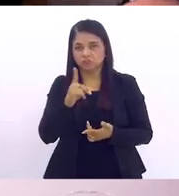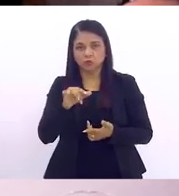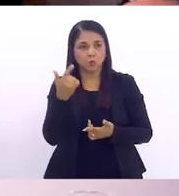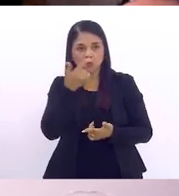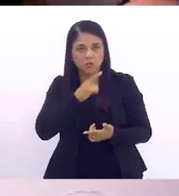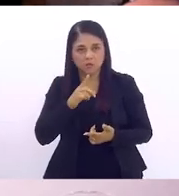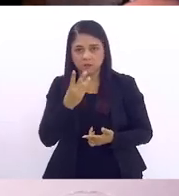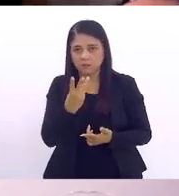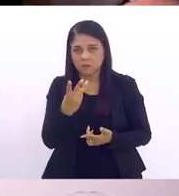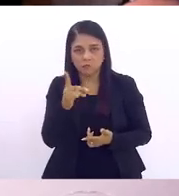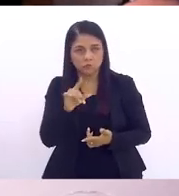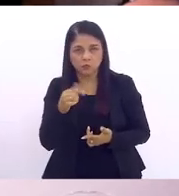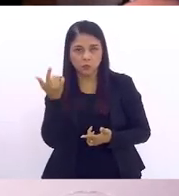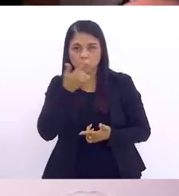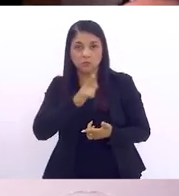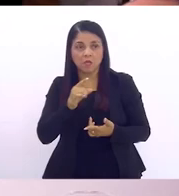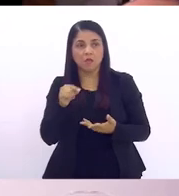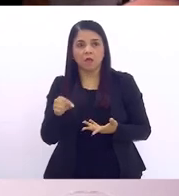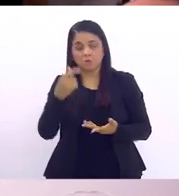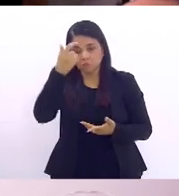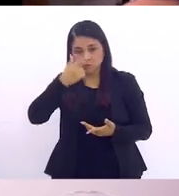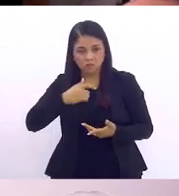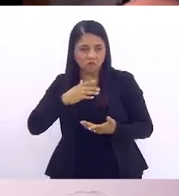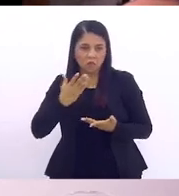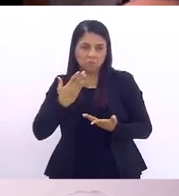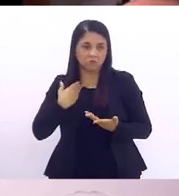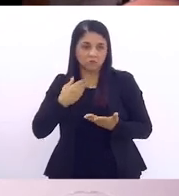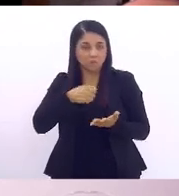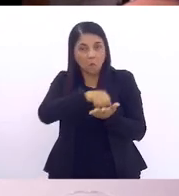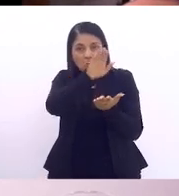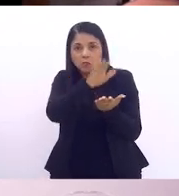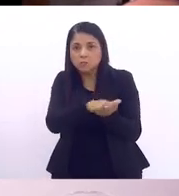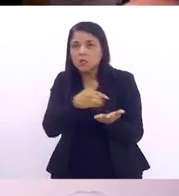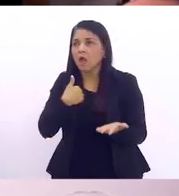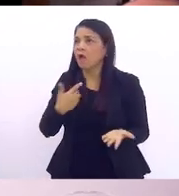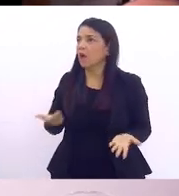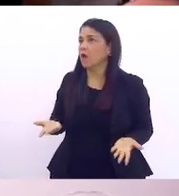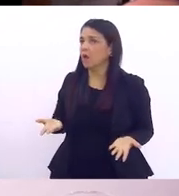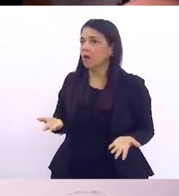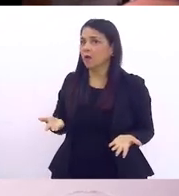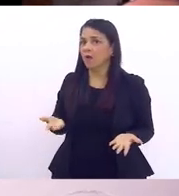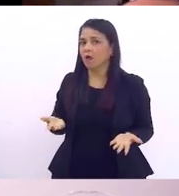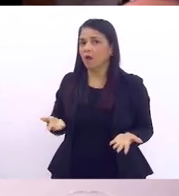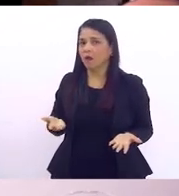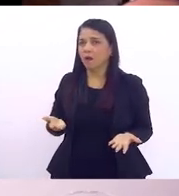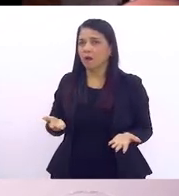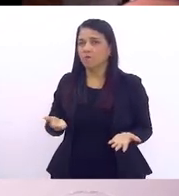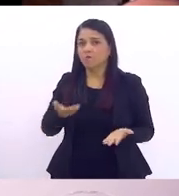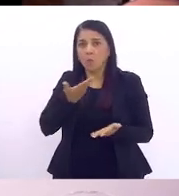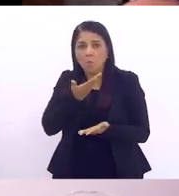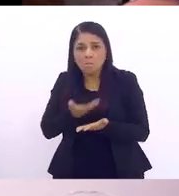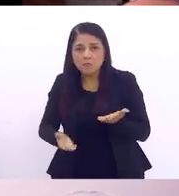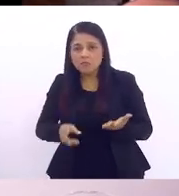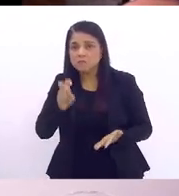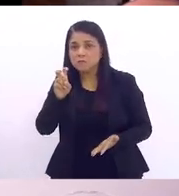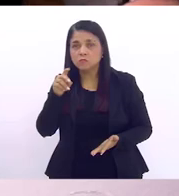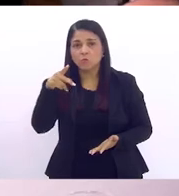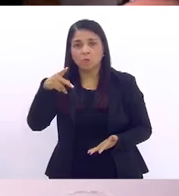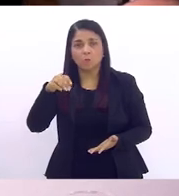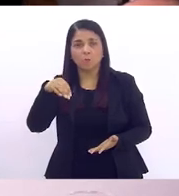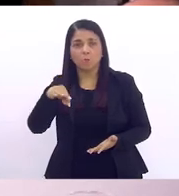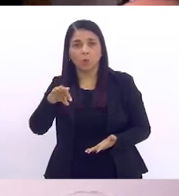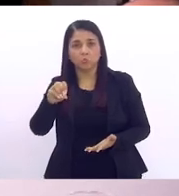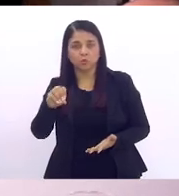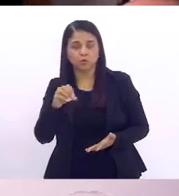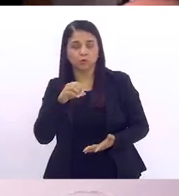terceiro essa pess vai falar assim olha eu vou acabar sendo multado vou perder cinco pontos na